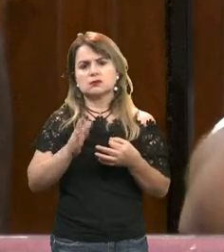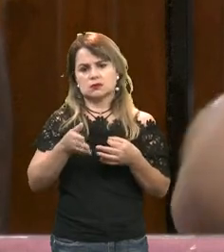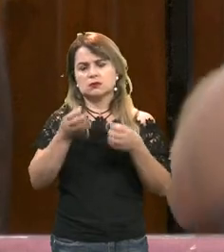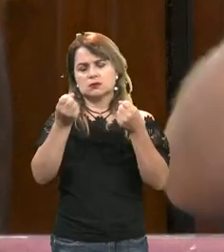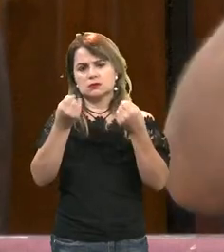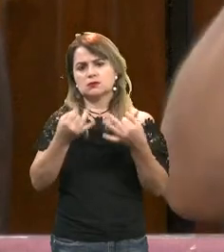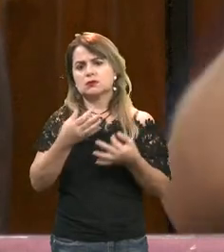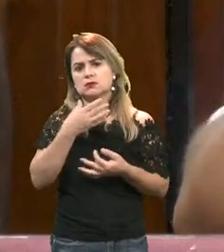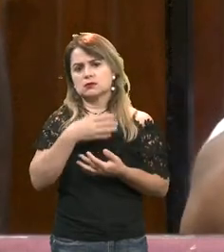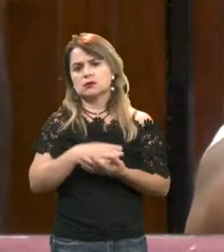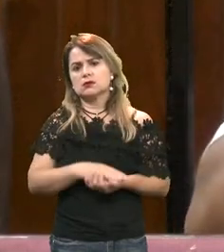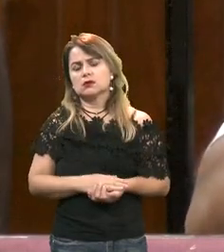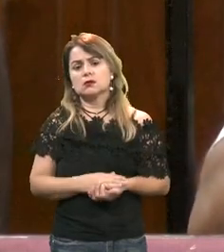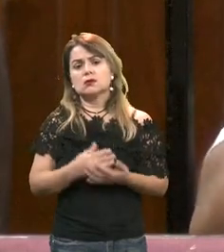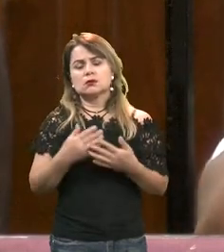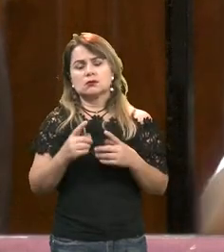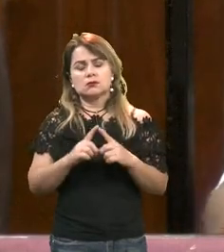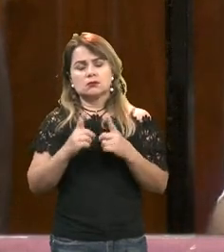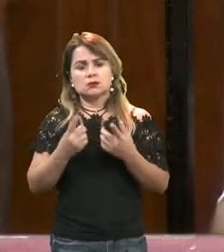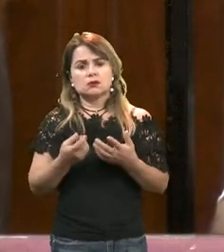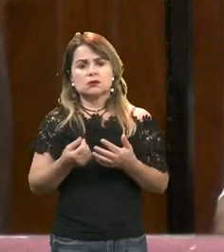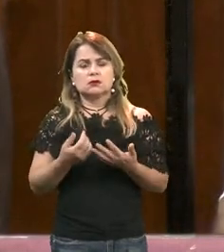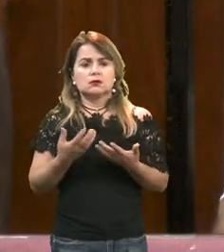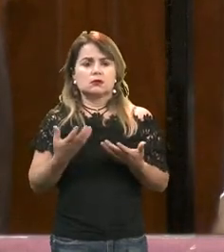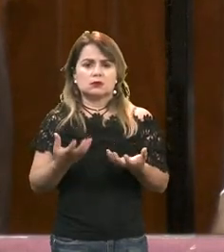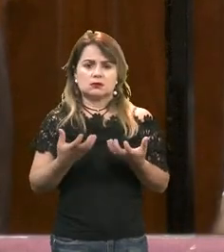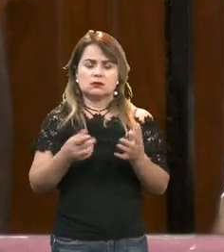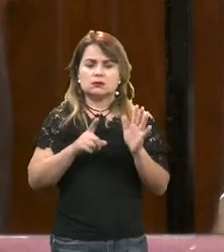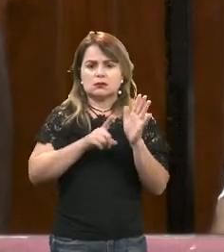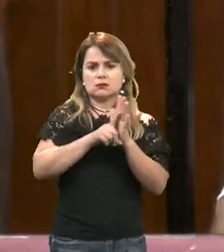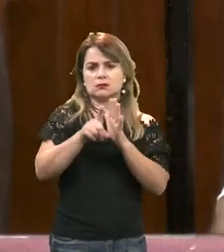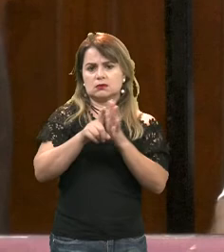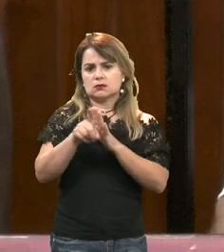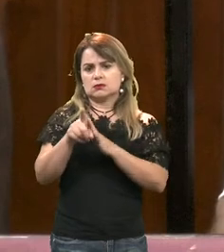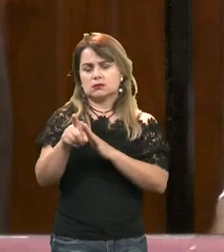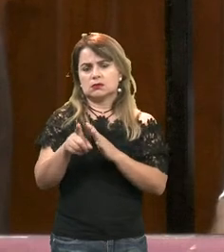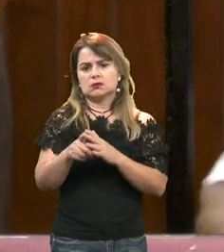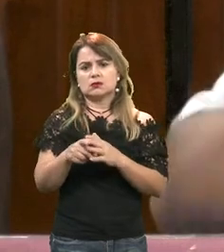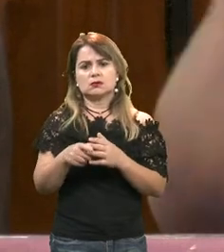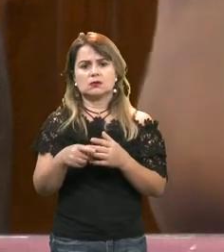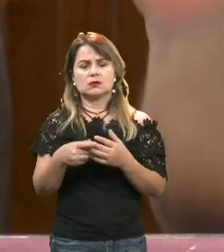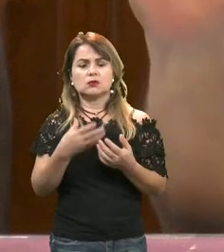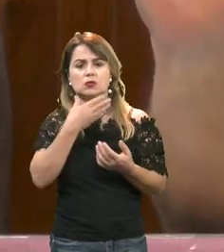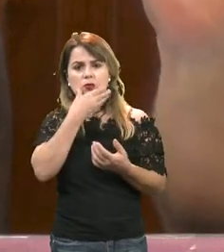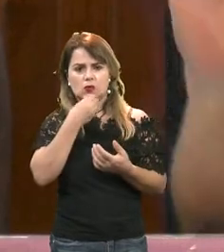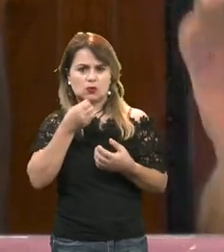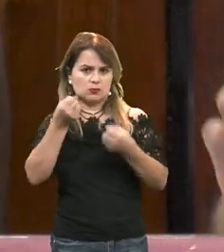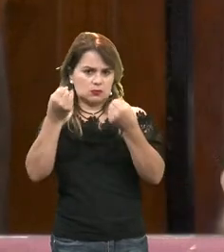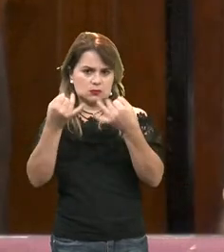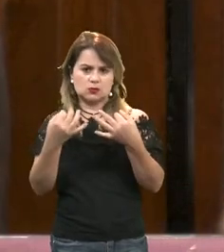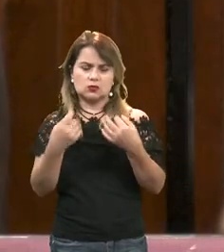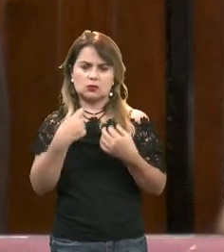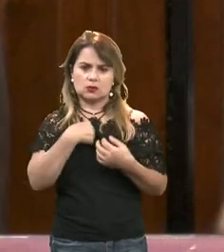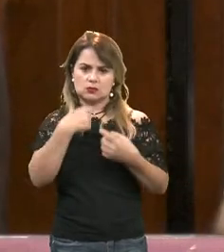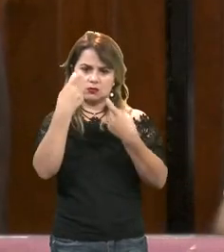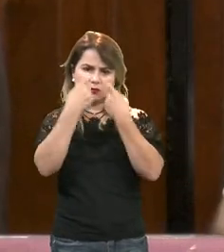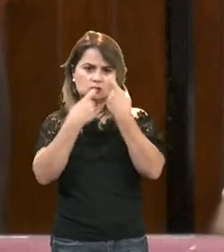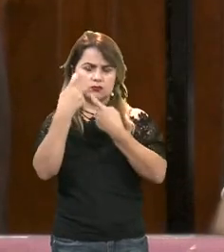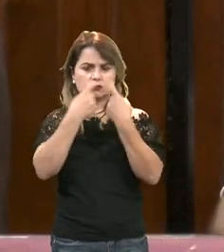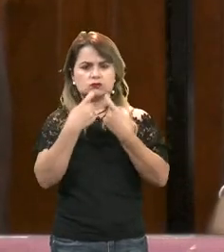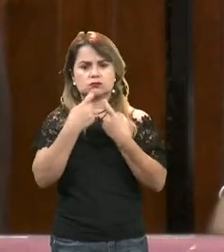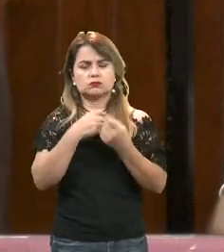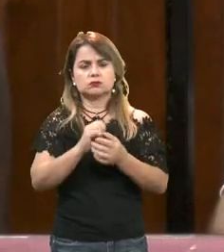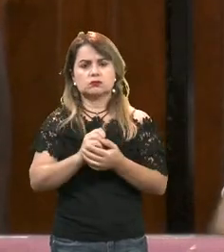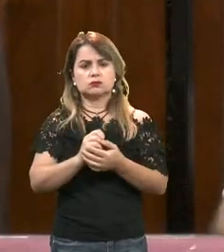eu pergunto, para encerrar, que eu ouvi o Dr. Joaquim falar uma palavra que me deixou meio preocupado, ou talvez eu não entendi.